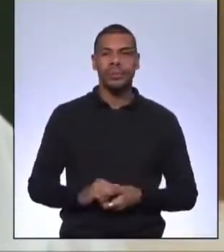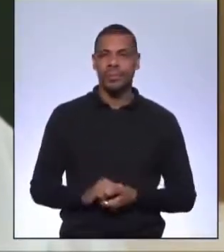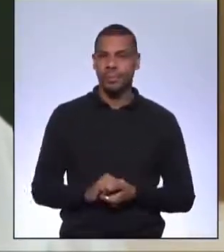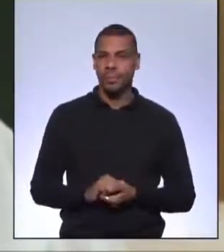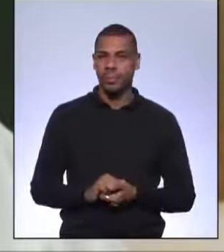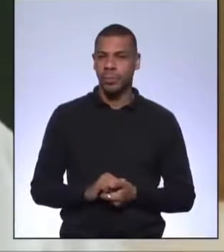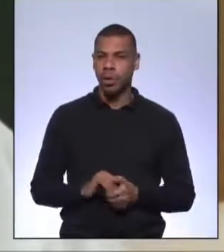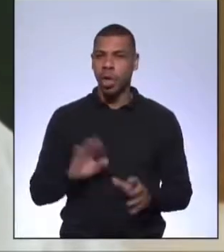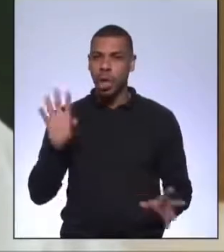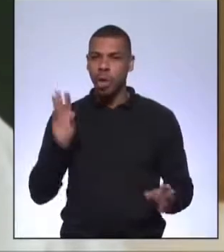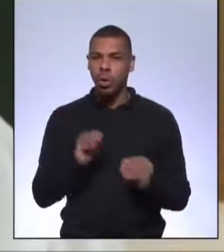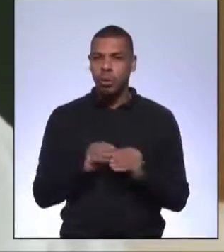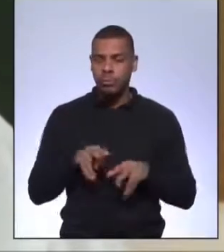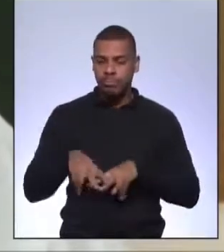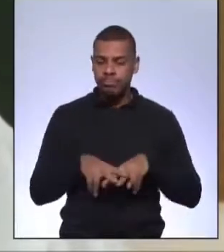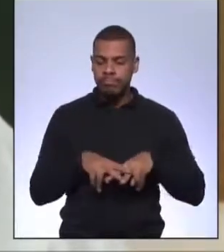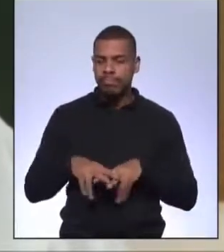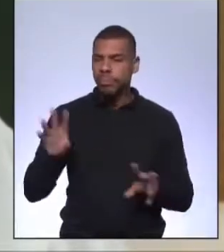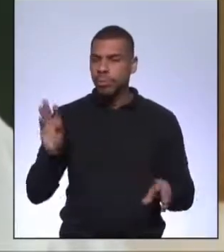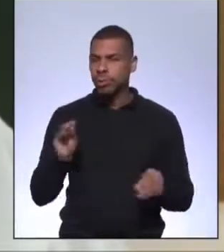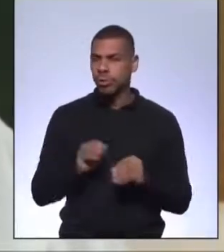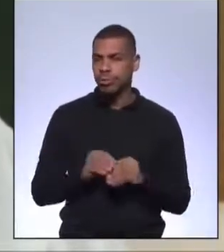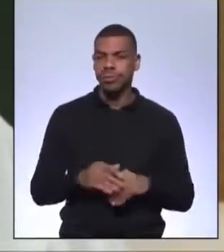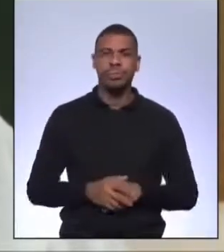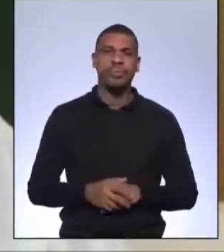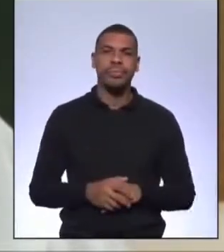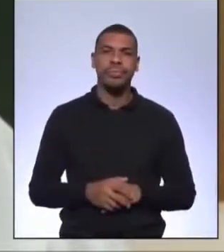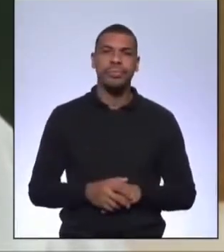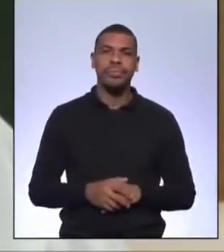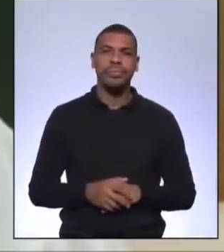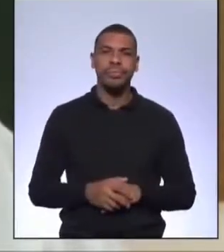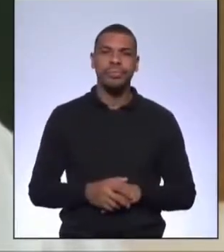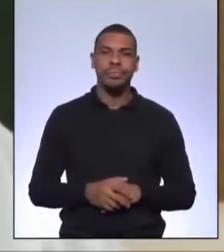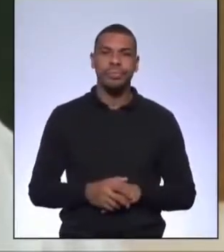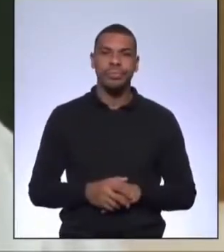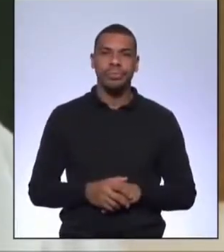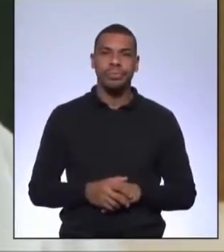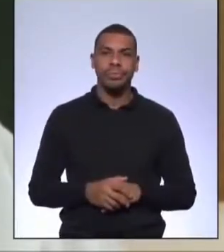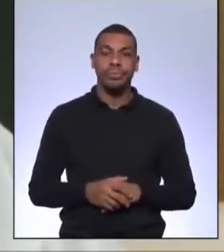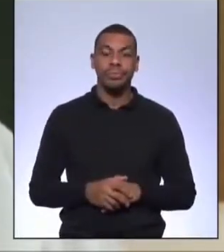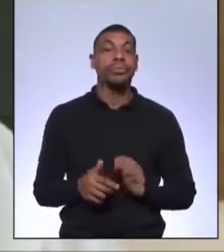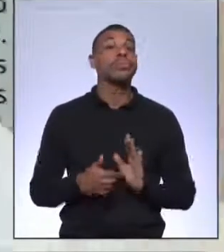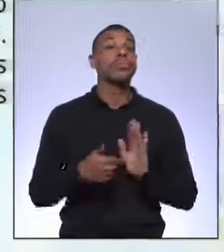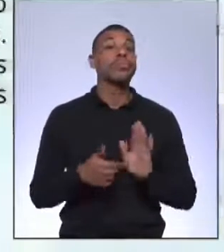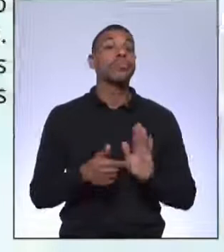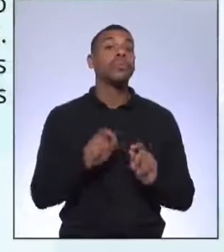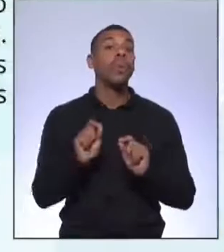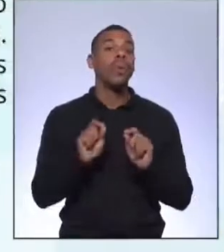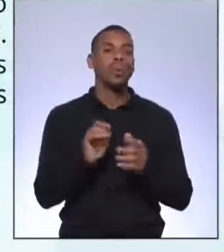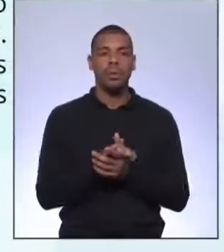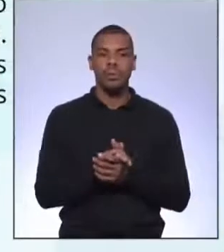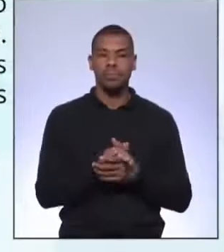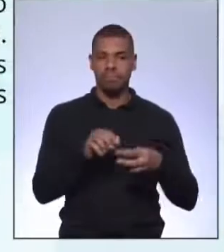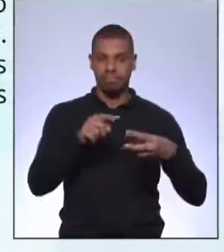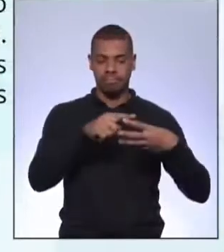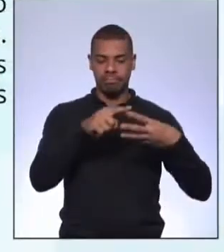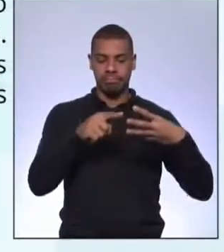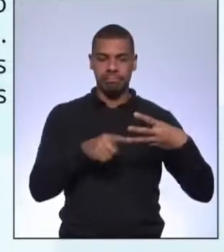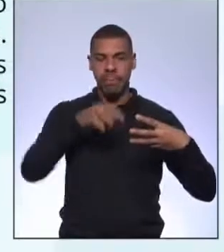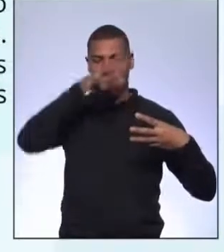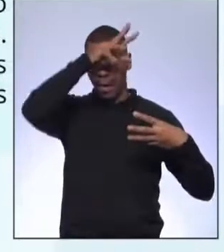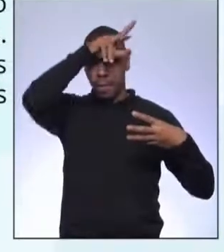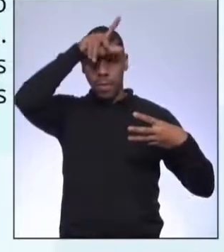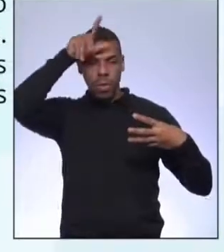Dá um resumão aqui no slide 24. Então, a gente pode definir que a Amazônia, Caatinga, Cerrado, Mata